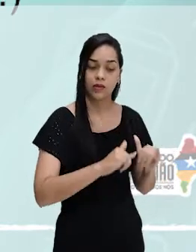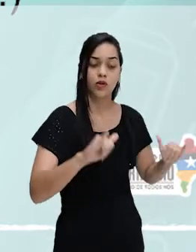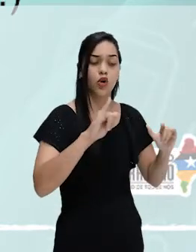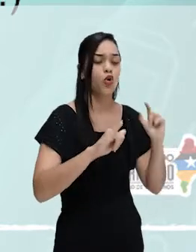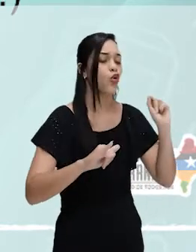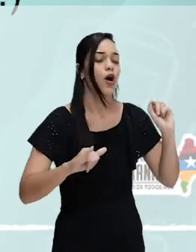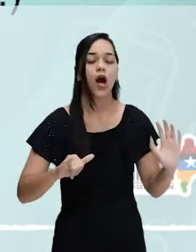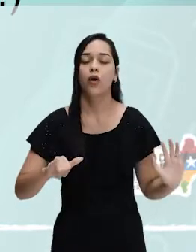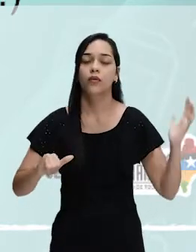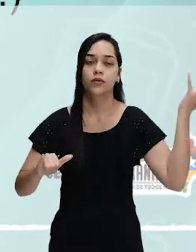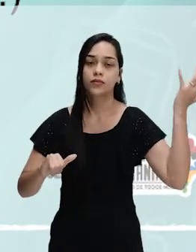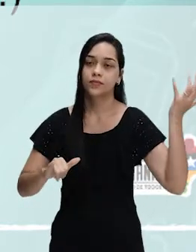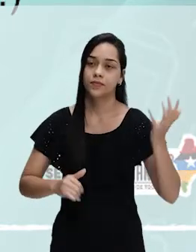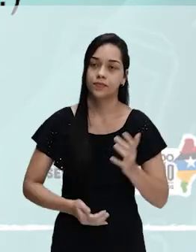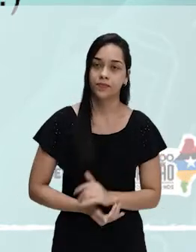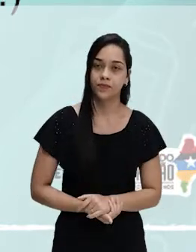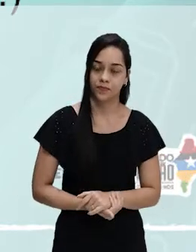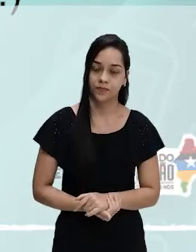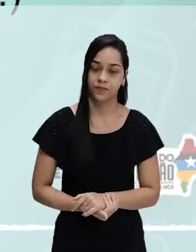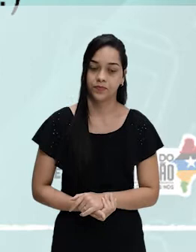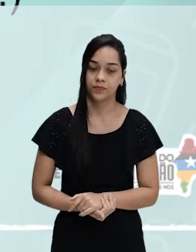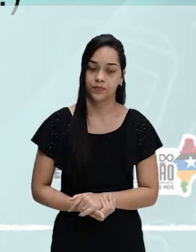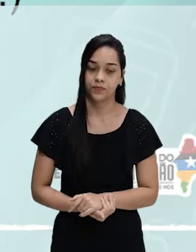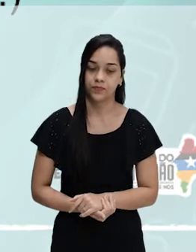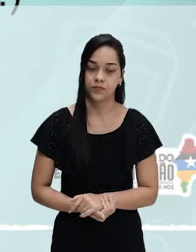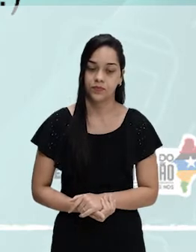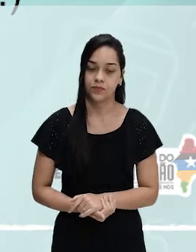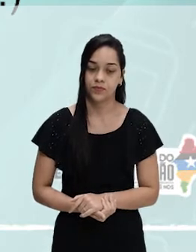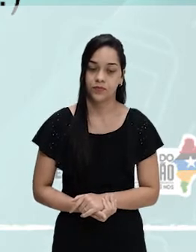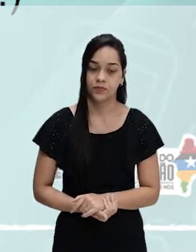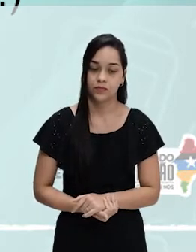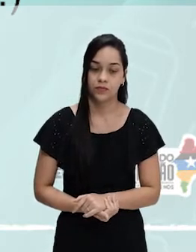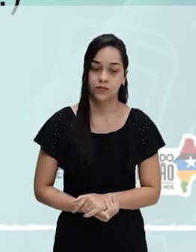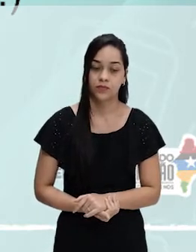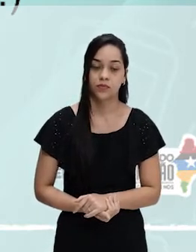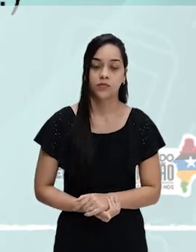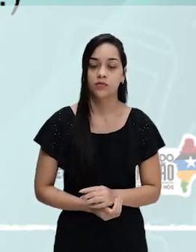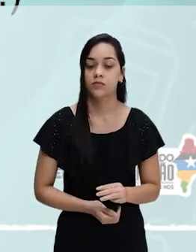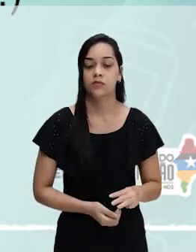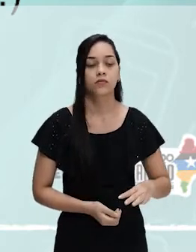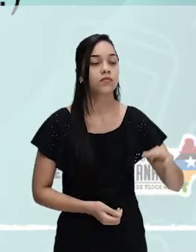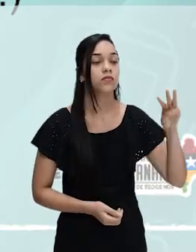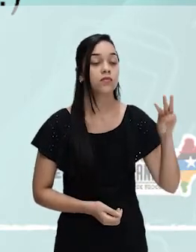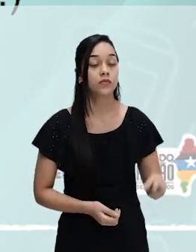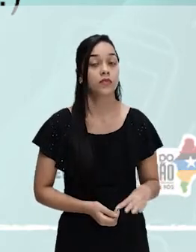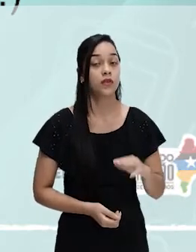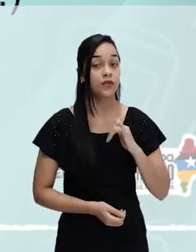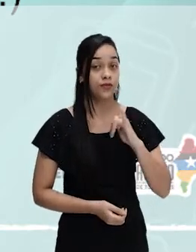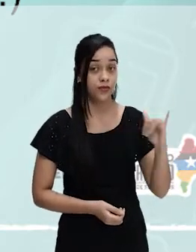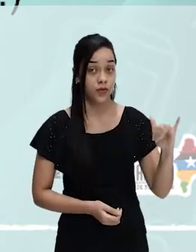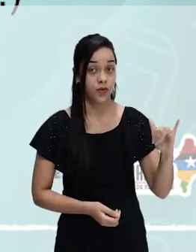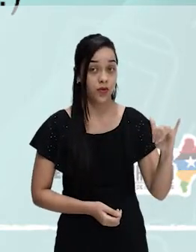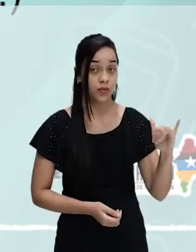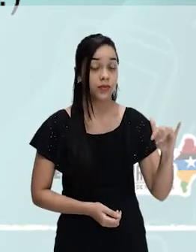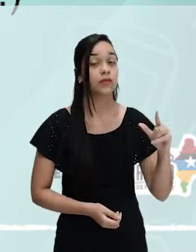Informe-se do que aconteceu. Quem se informa